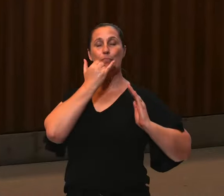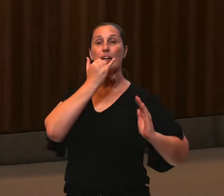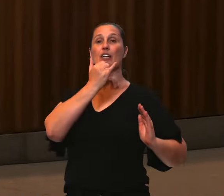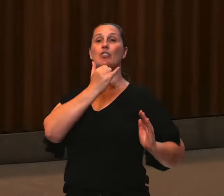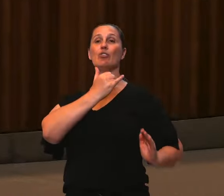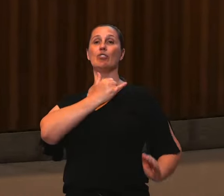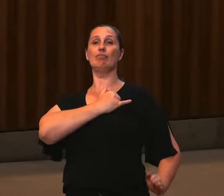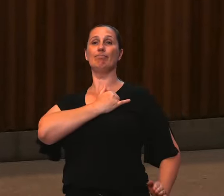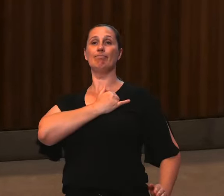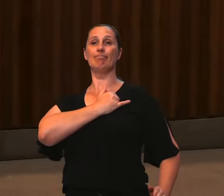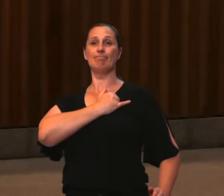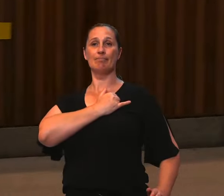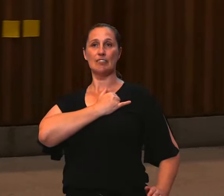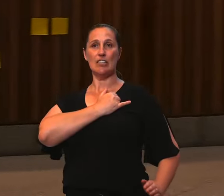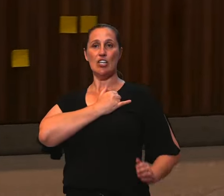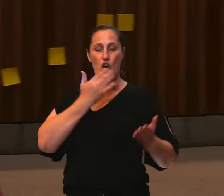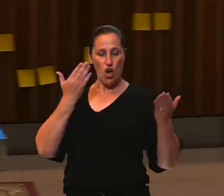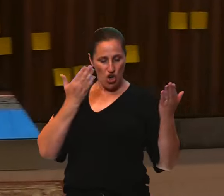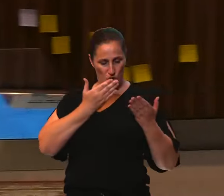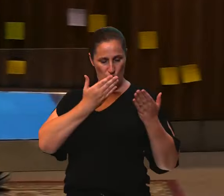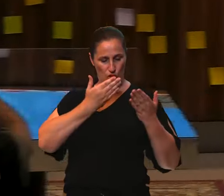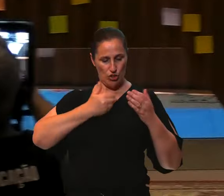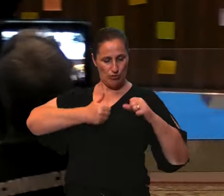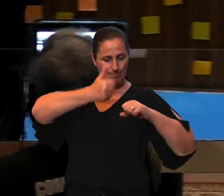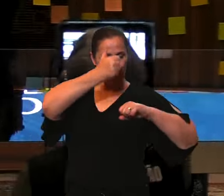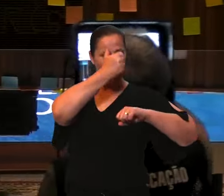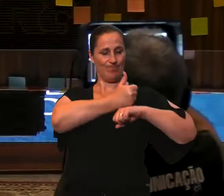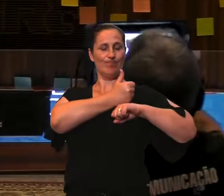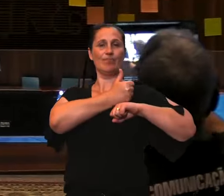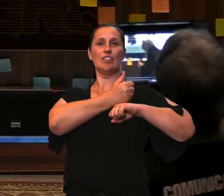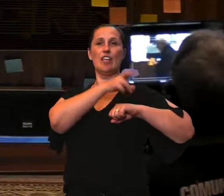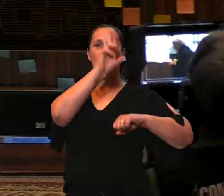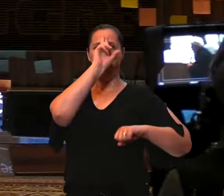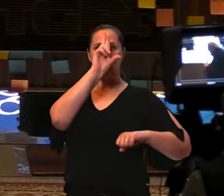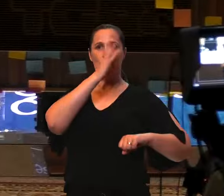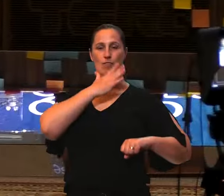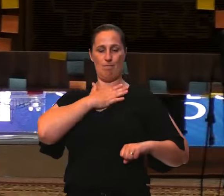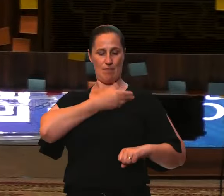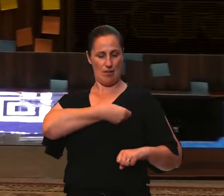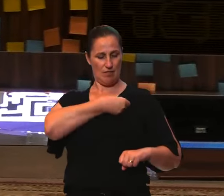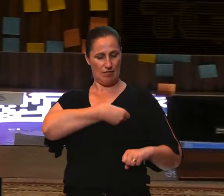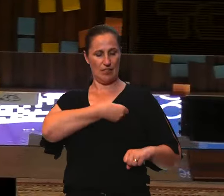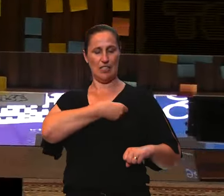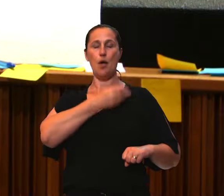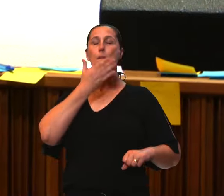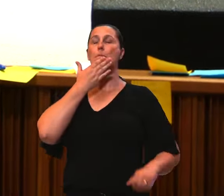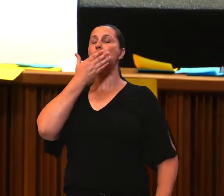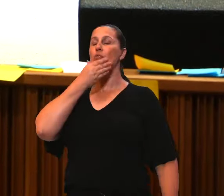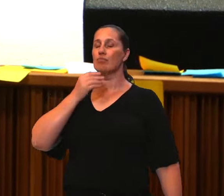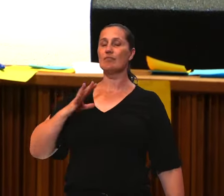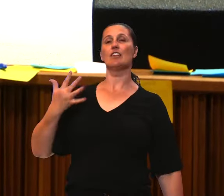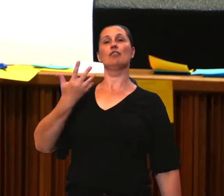pecados torne-se hoje o dono de minha vida o meu